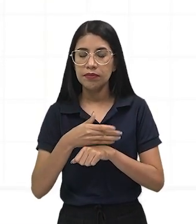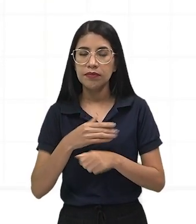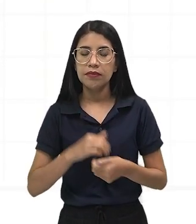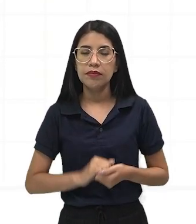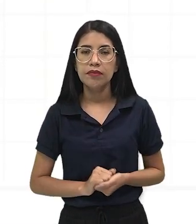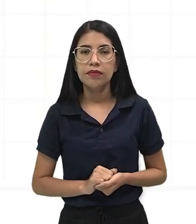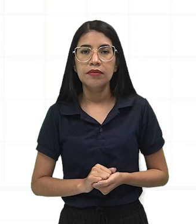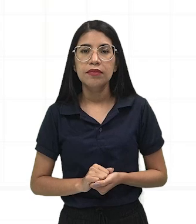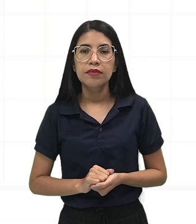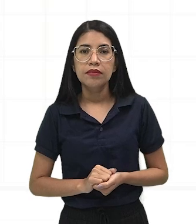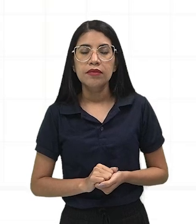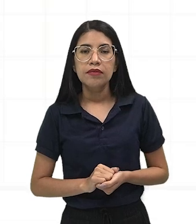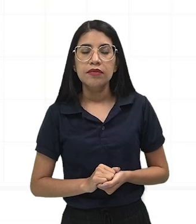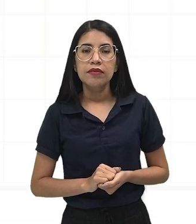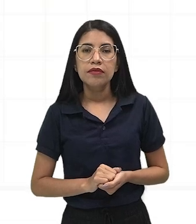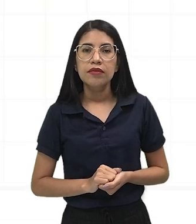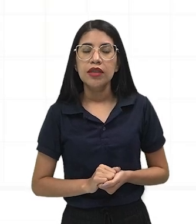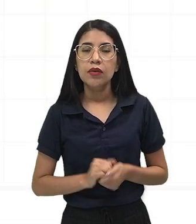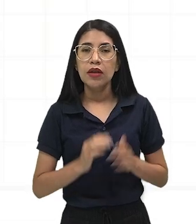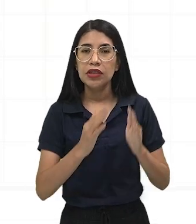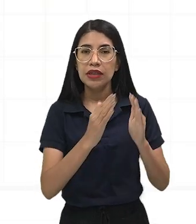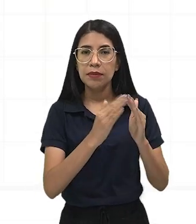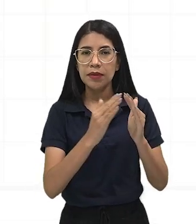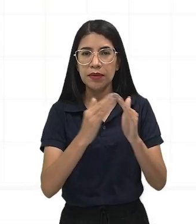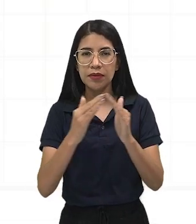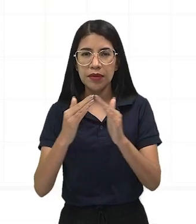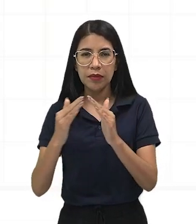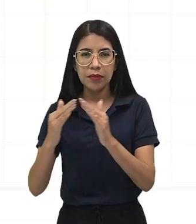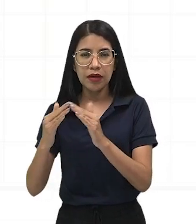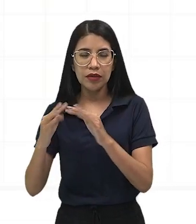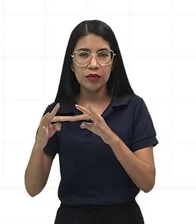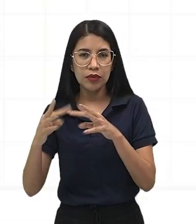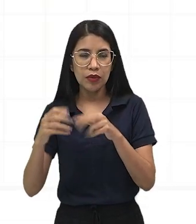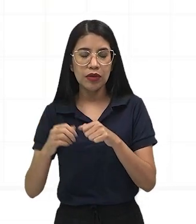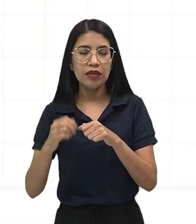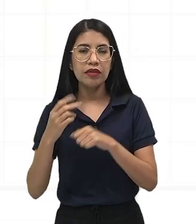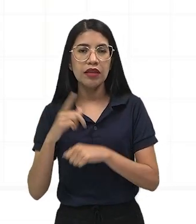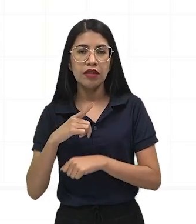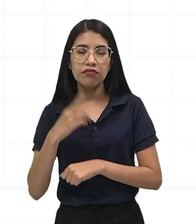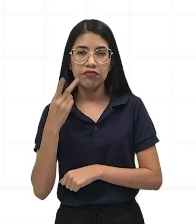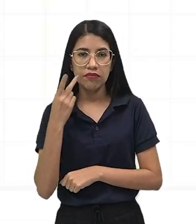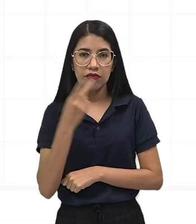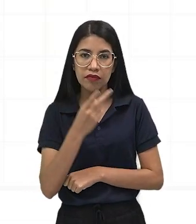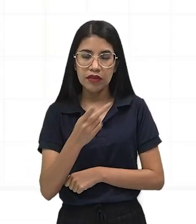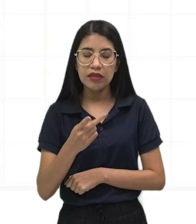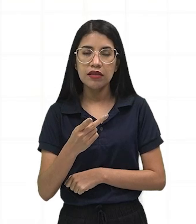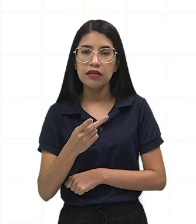visitadas todas as casas, né? Pelo menos é.